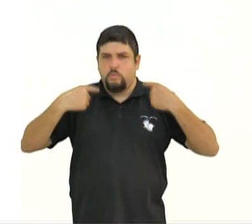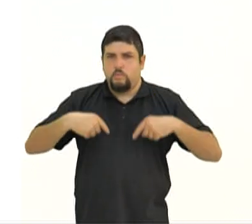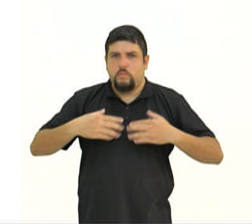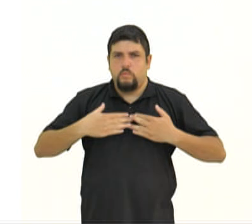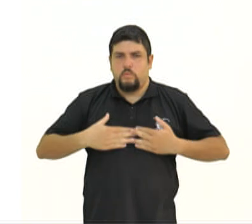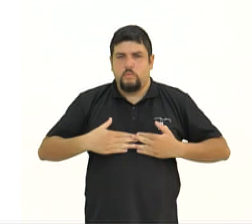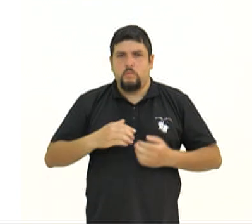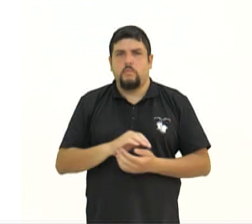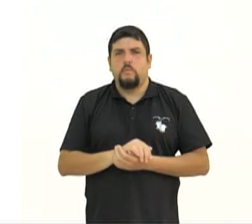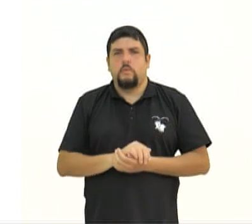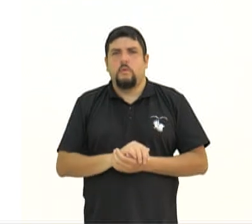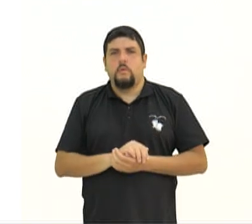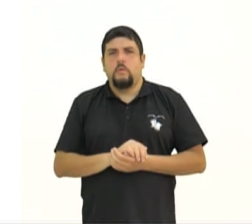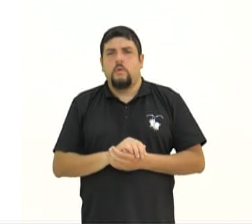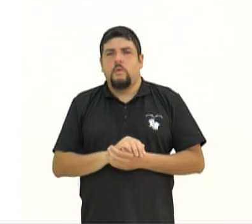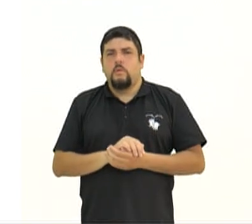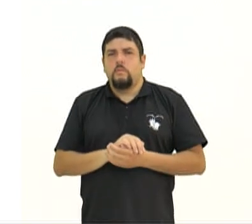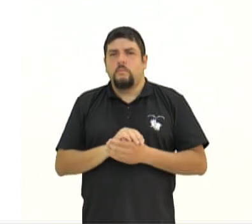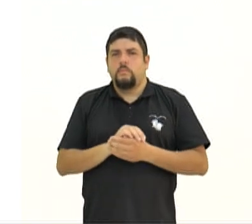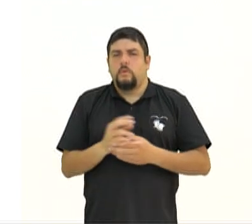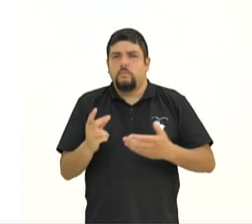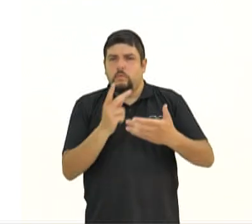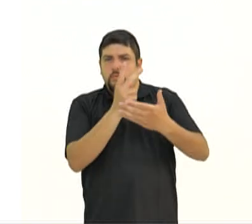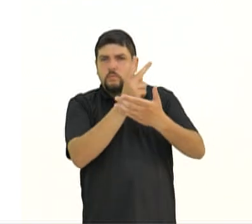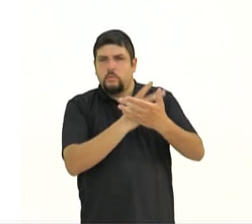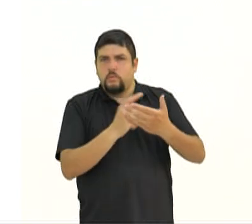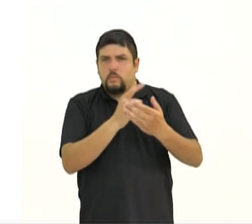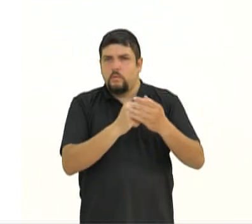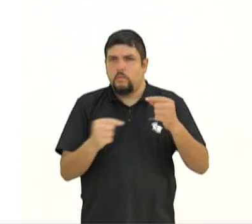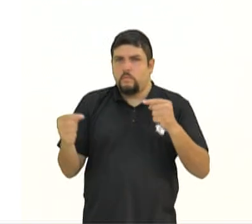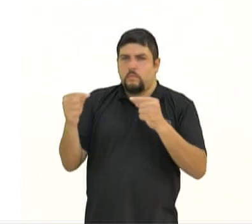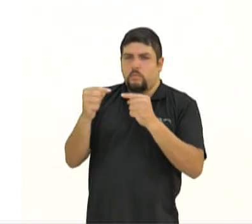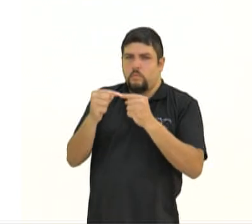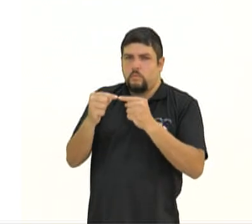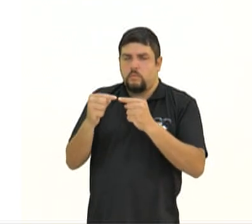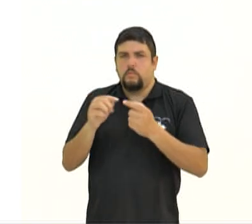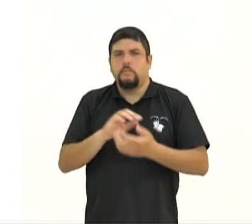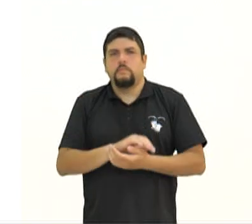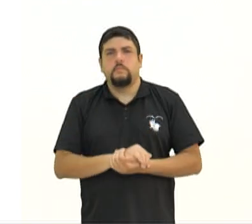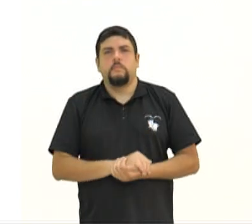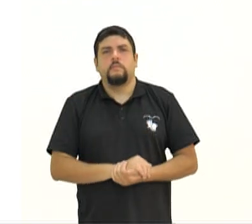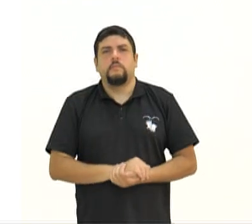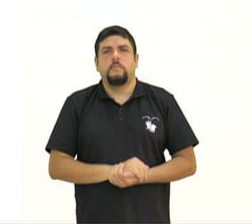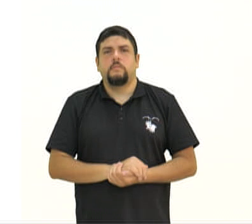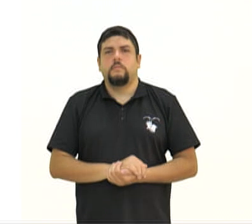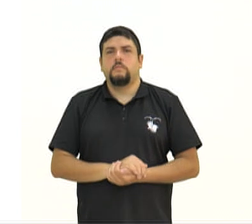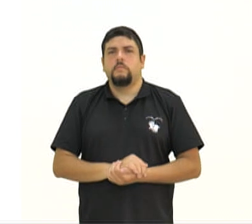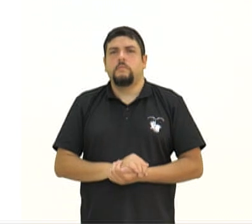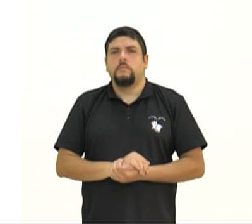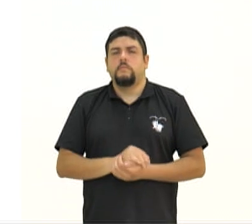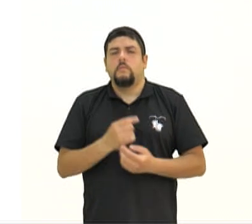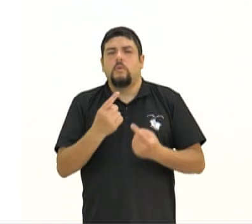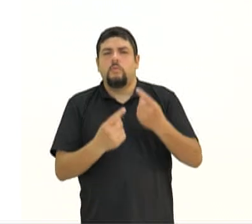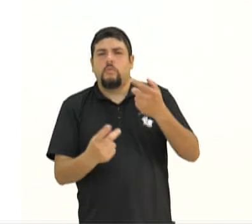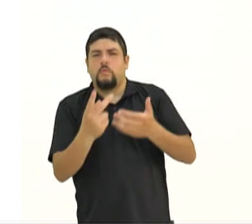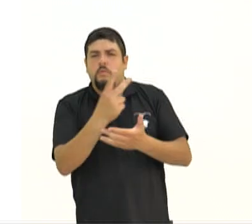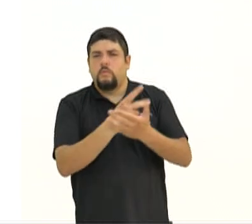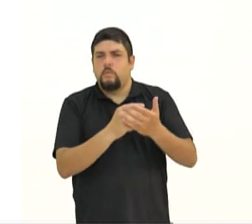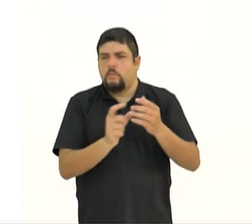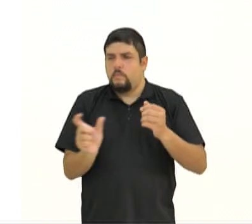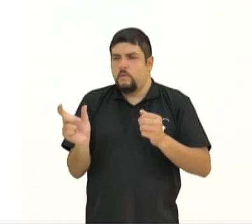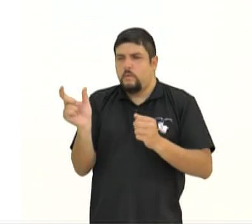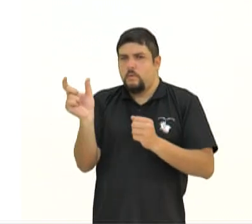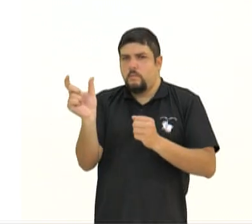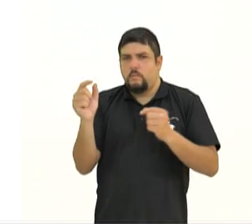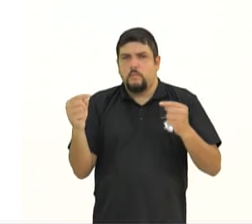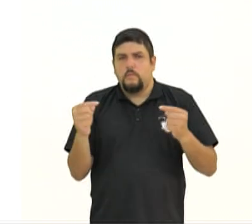a imagem com a ação correta. Agachar-se, bostezar, arrodillar-se e